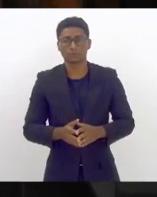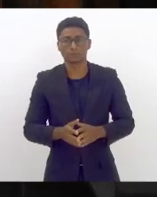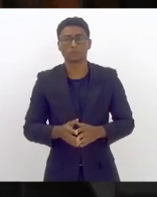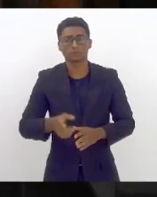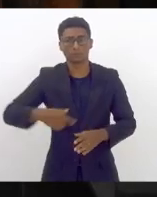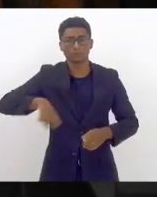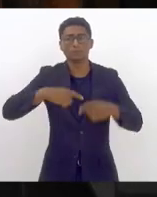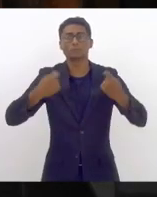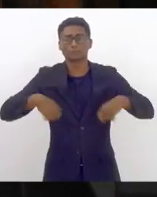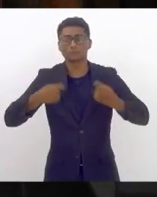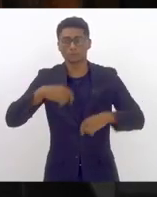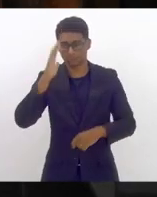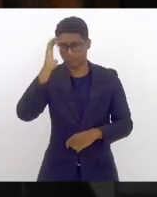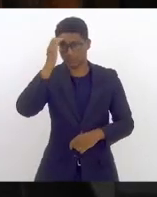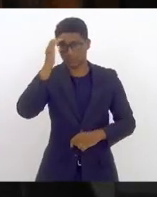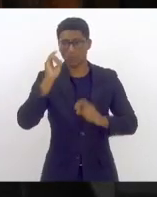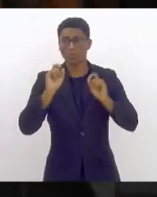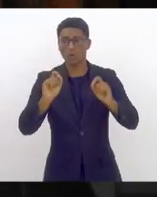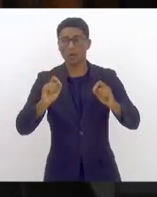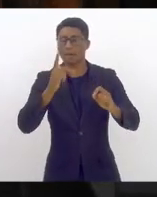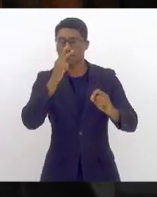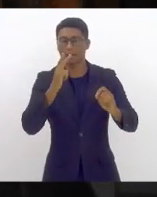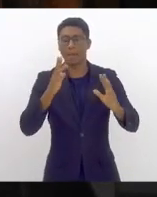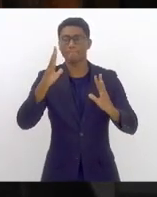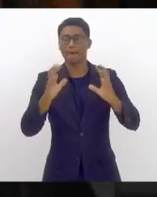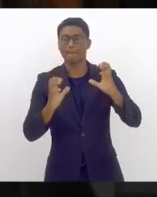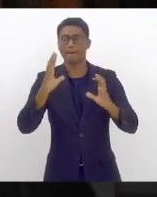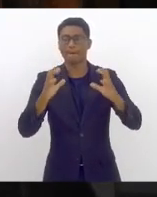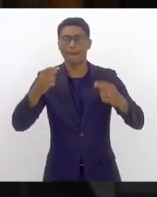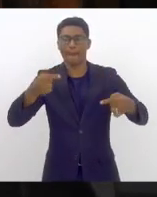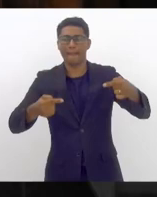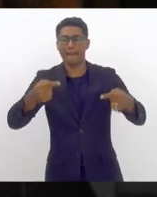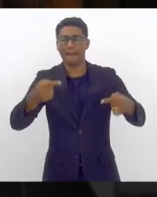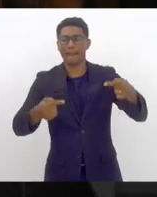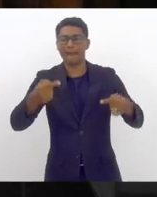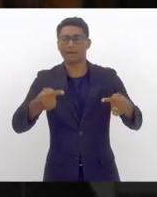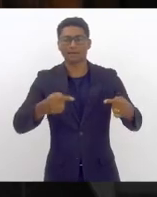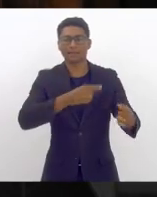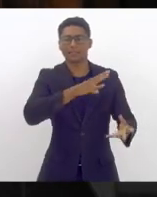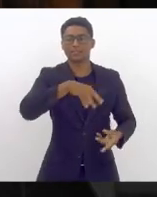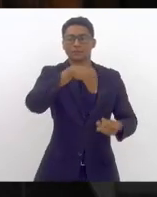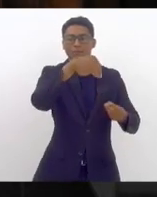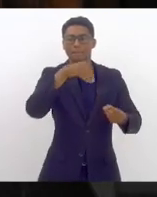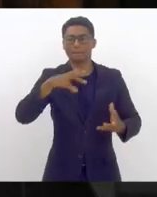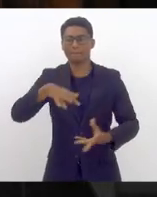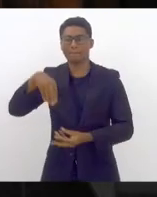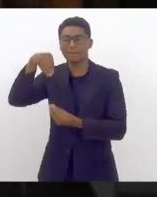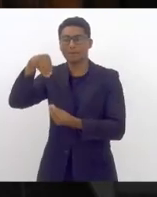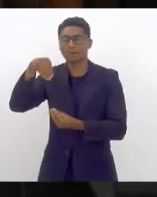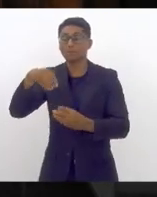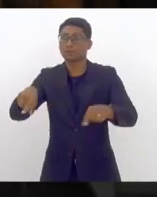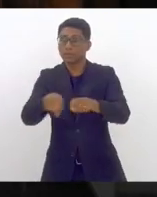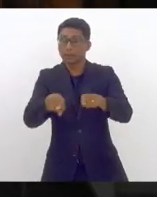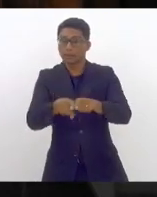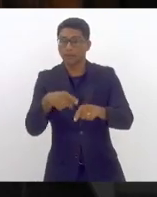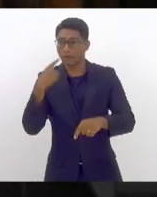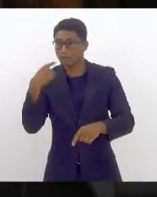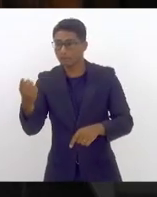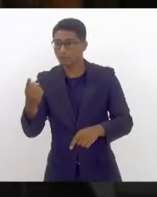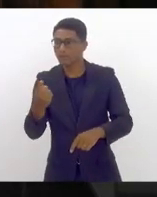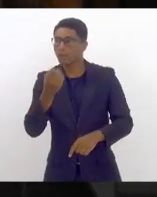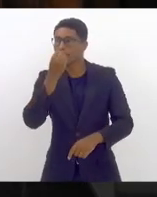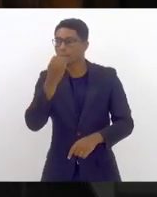que estamos, sim, numa batalha espiritual e, sobretudo, identificarmos o bem e o